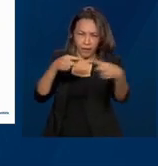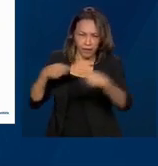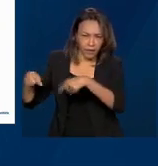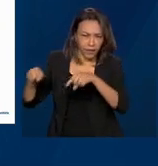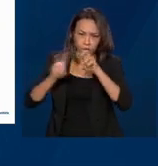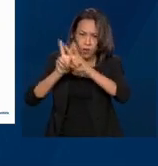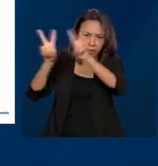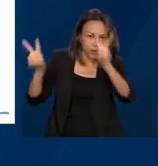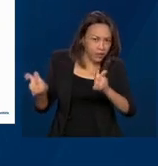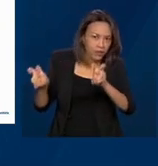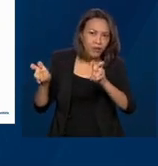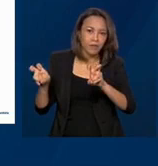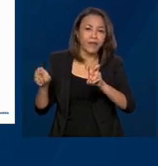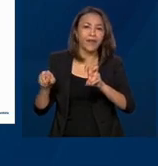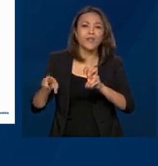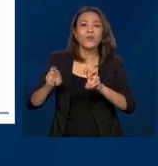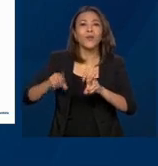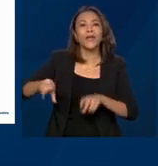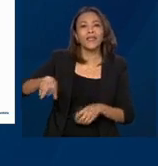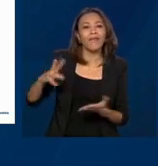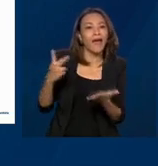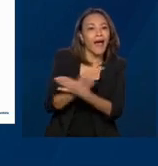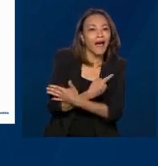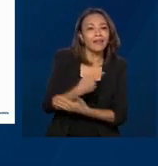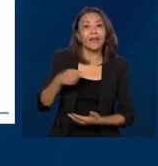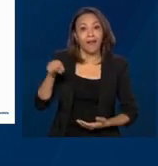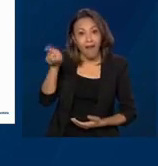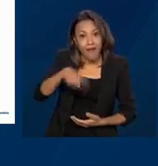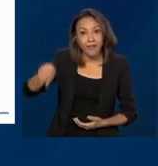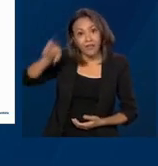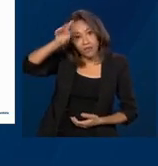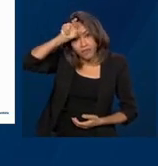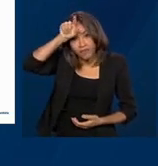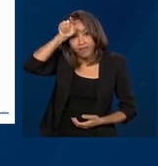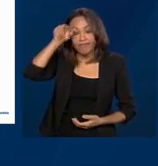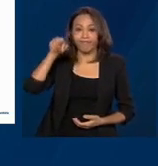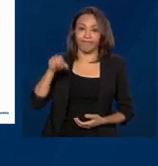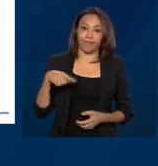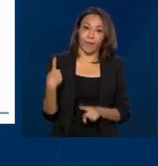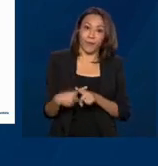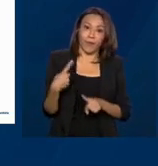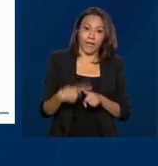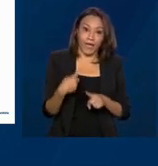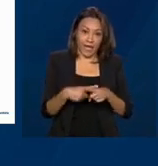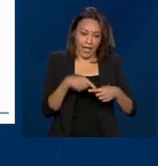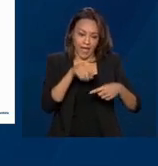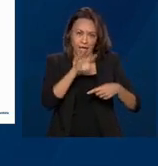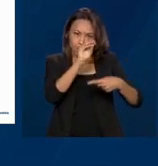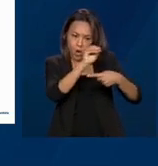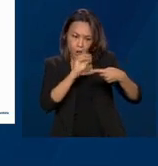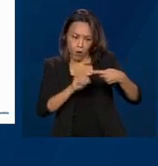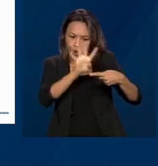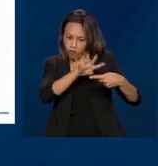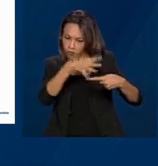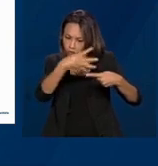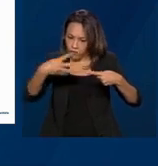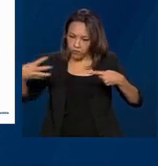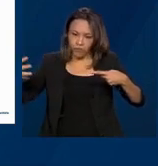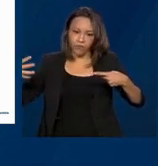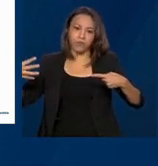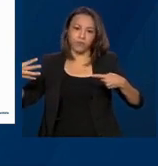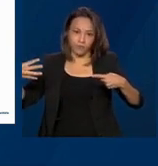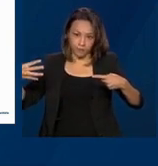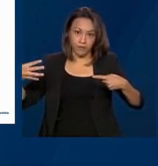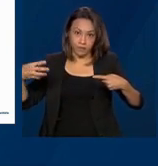assunto não é que estava errada, estava equivocada, porque aquela forma de avaliar a eficácia da vacina,